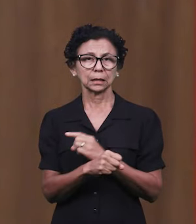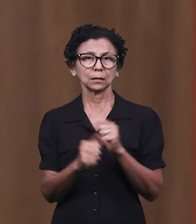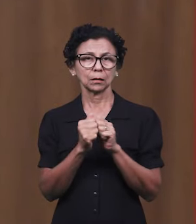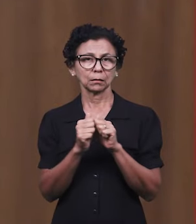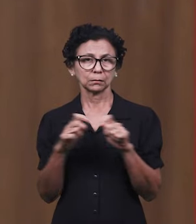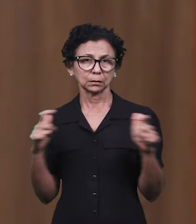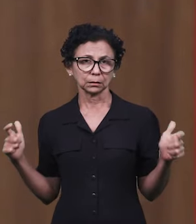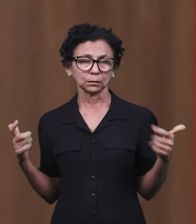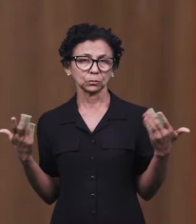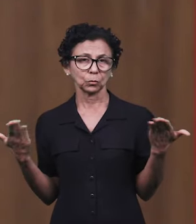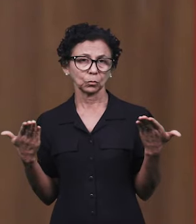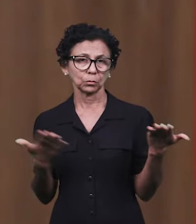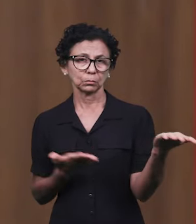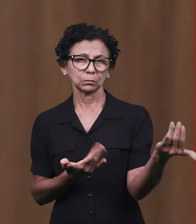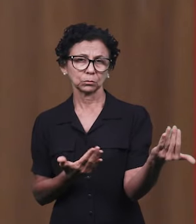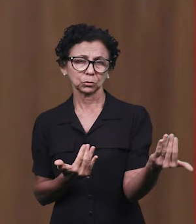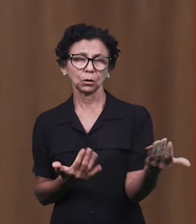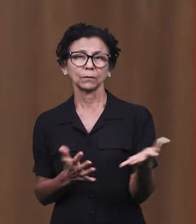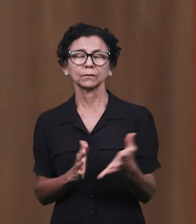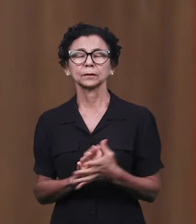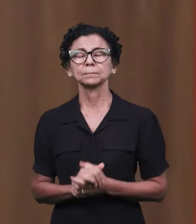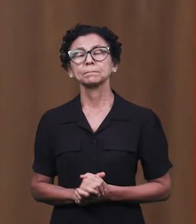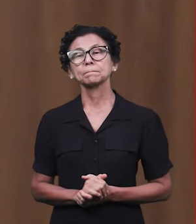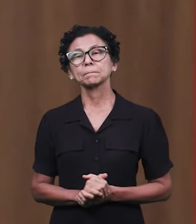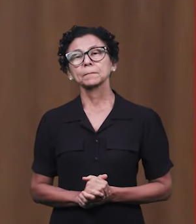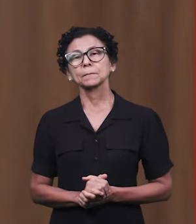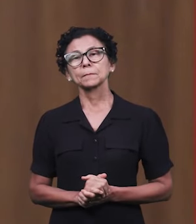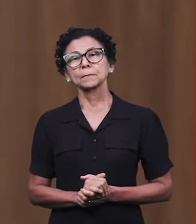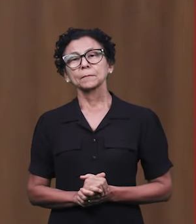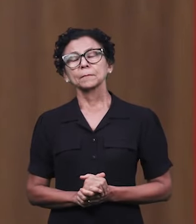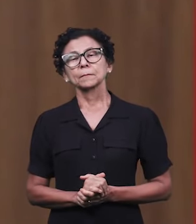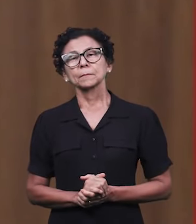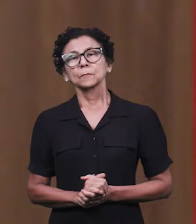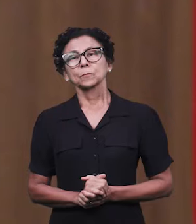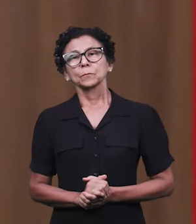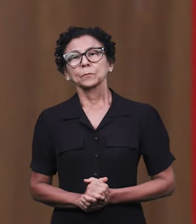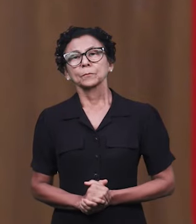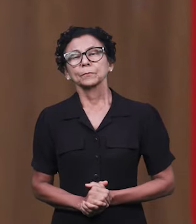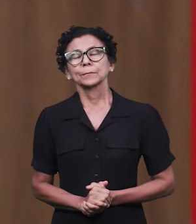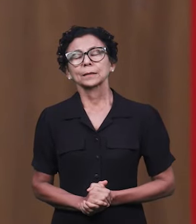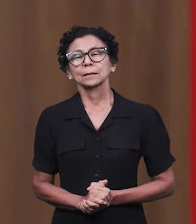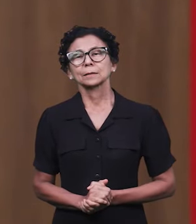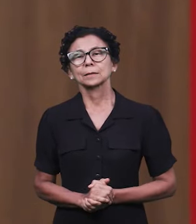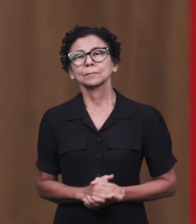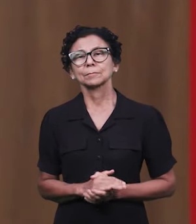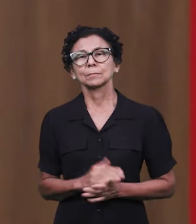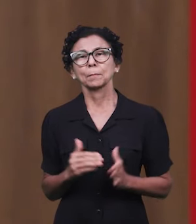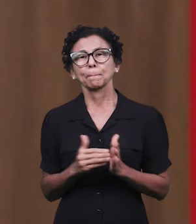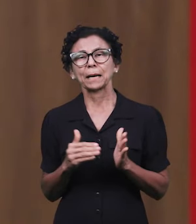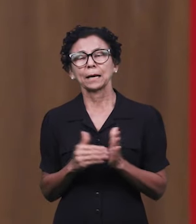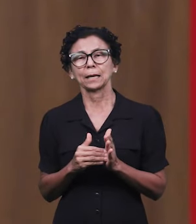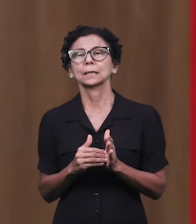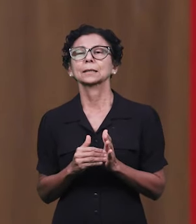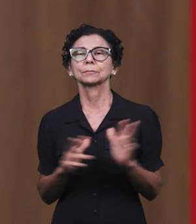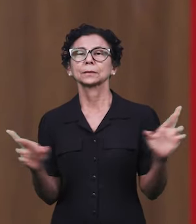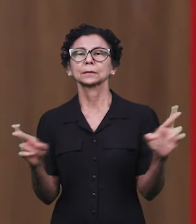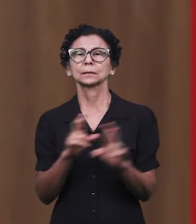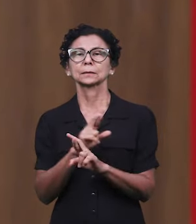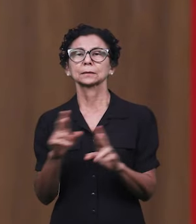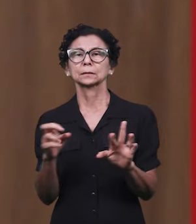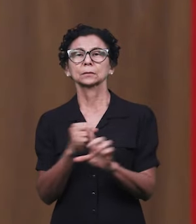tem qualquer condição, ele tem dificuldades no se relacionar na parte social. Então, os pais vieram trazendo